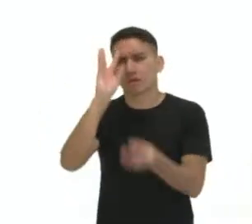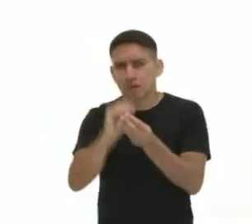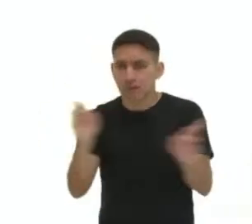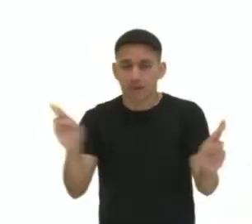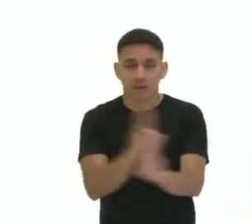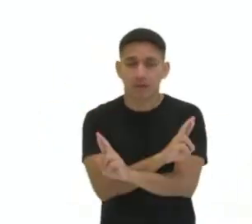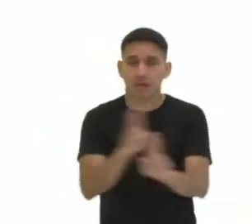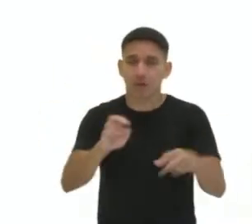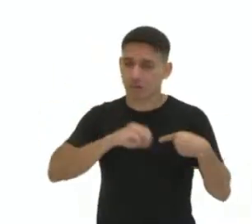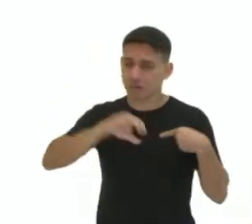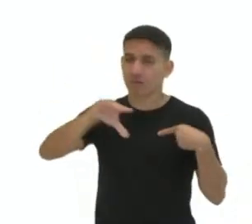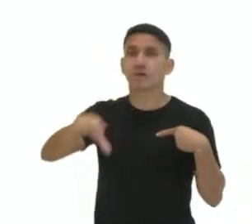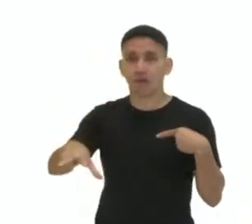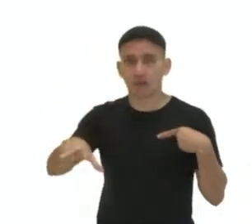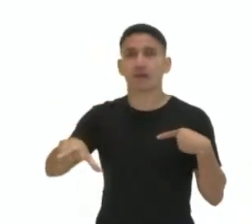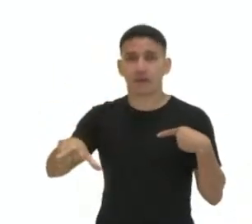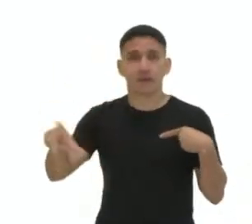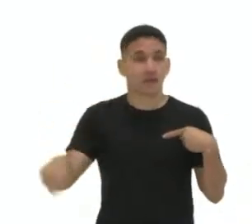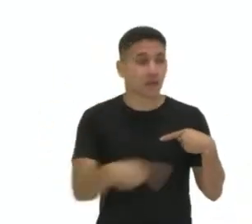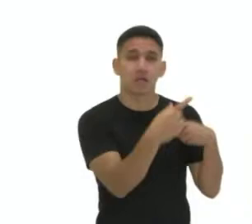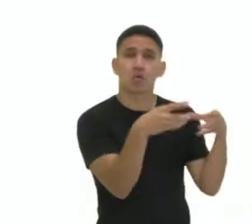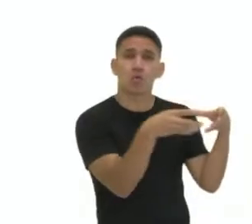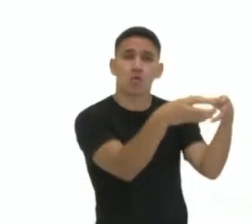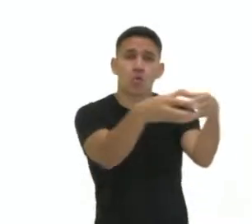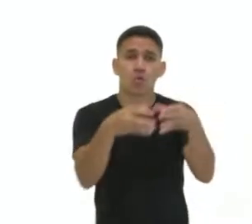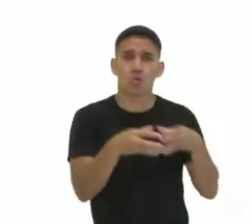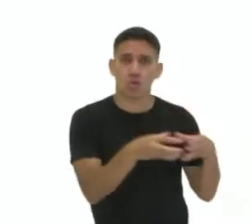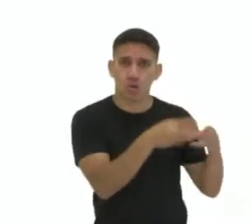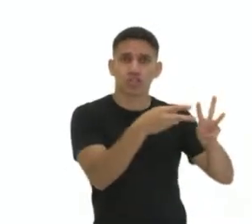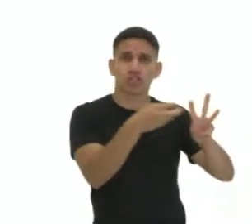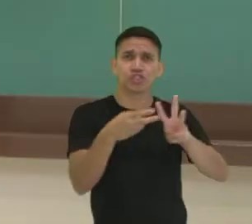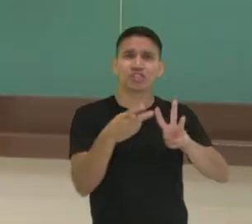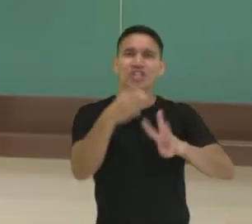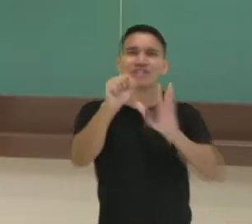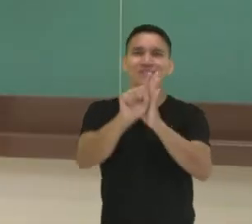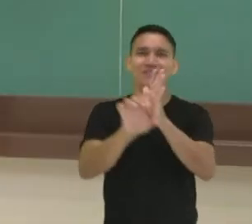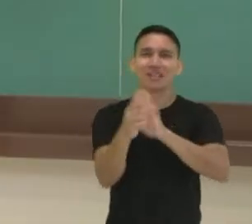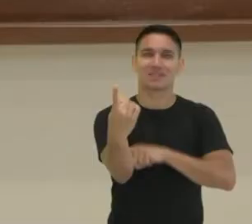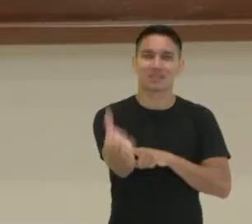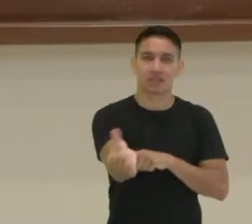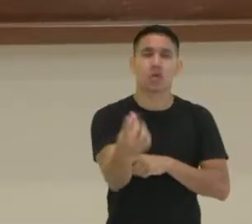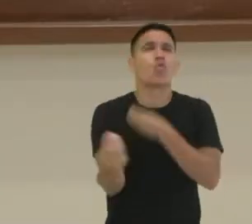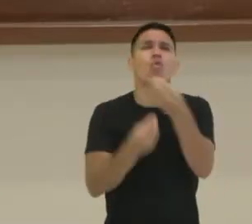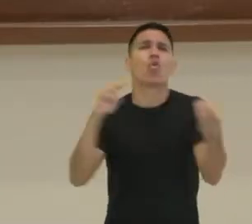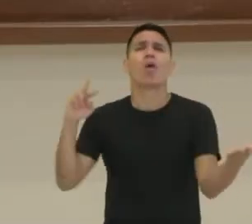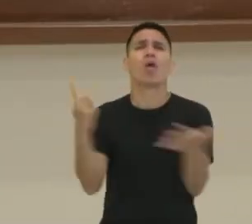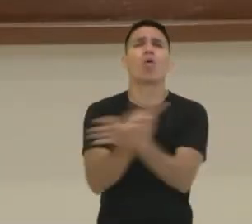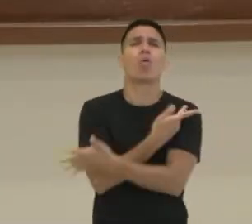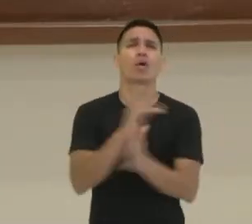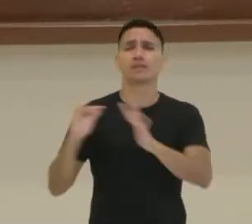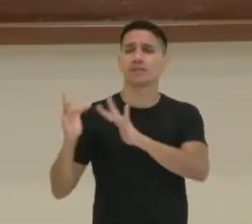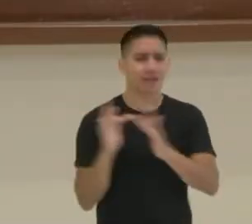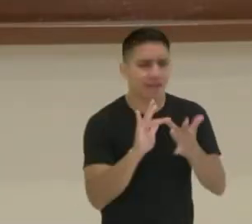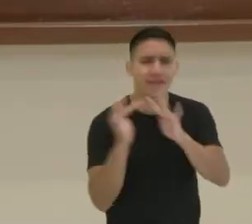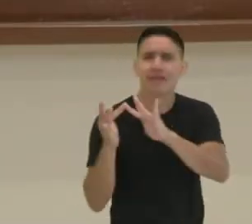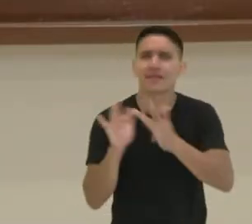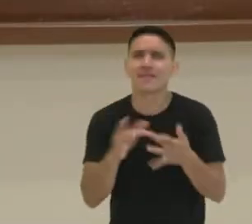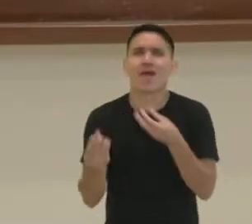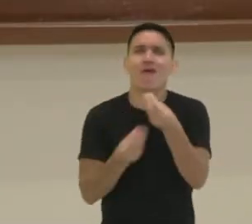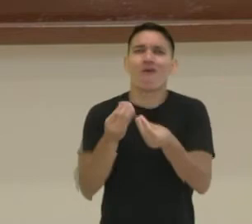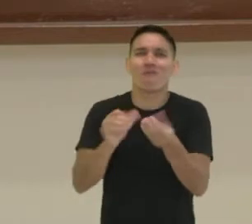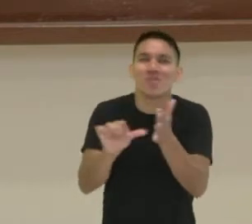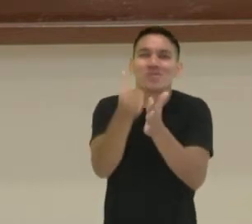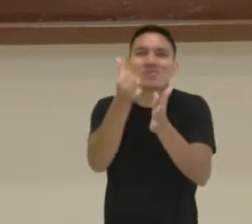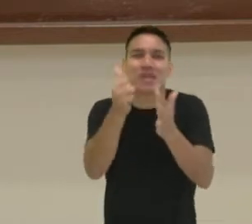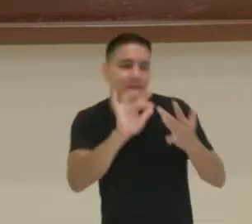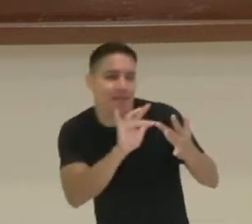entre os portugueses e os povos indígenas do século XVI. Como se deu esse contato? Como foi esse primeiro